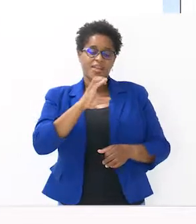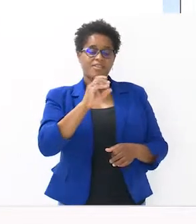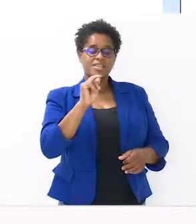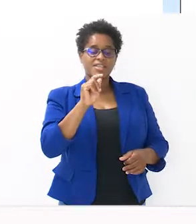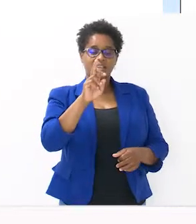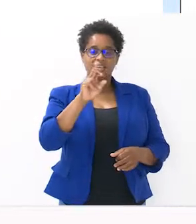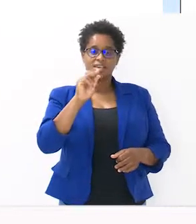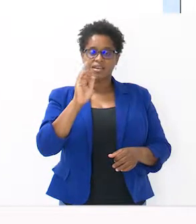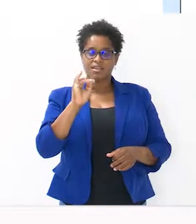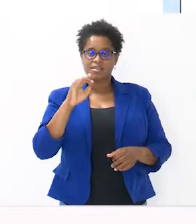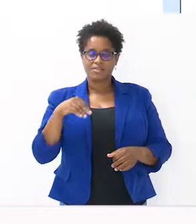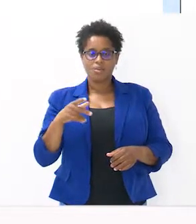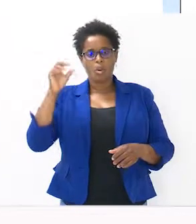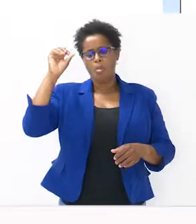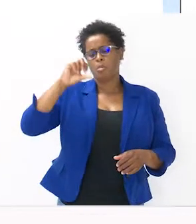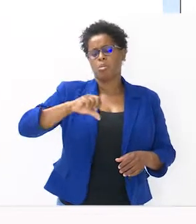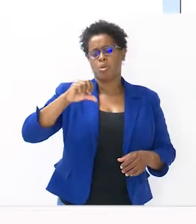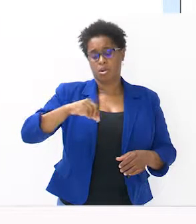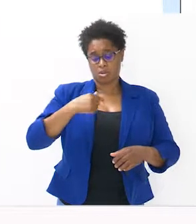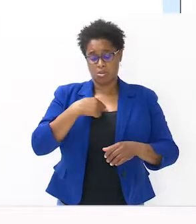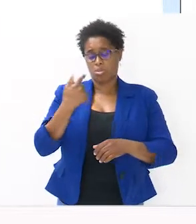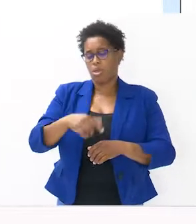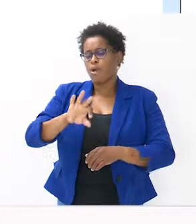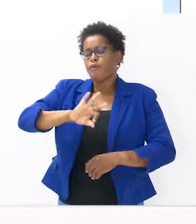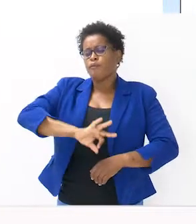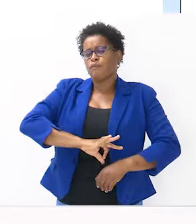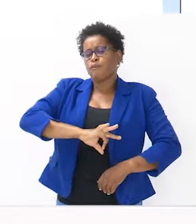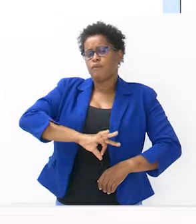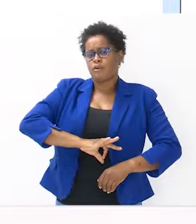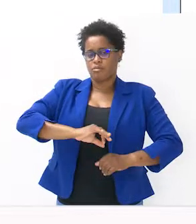Serafim: o pior é que estou com fome.